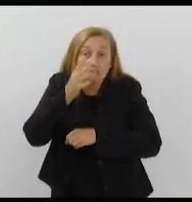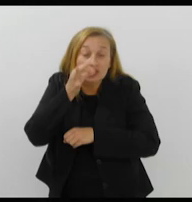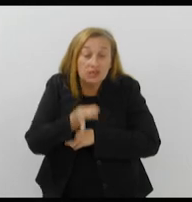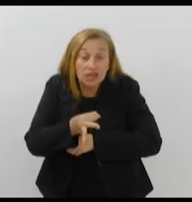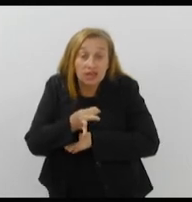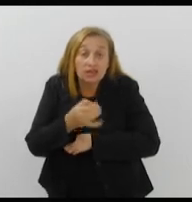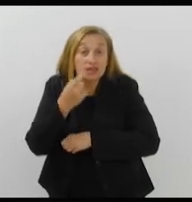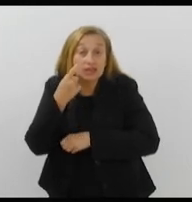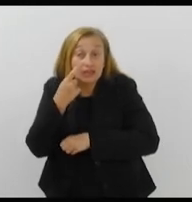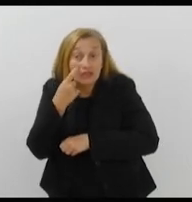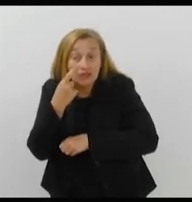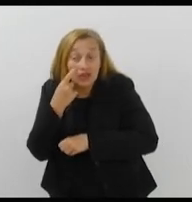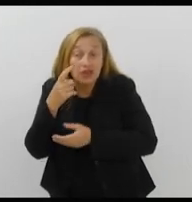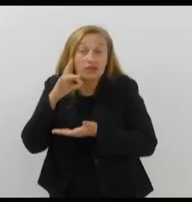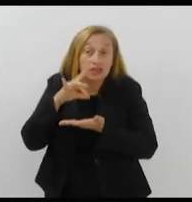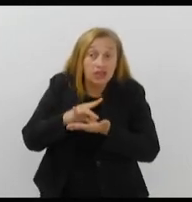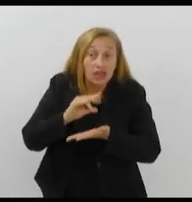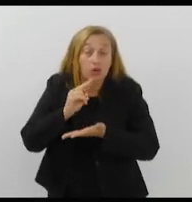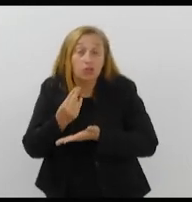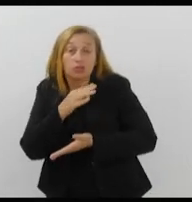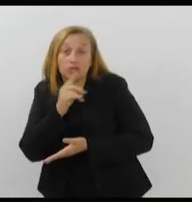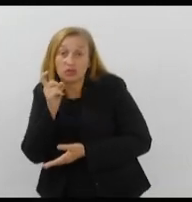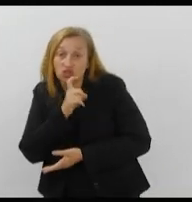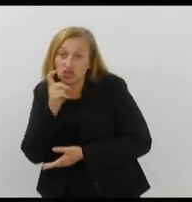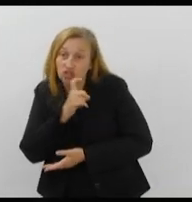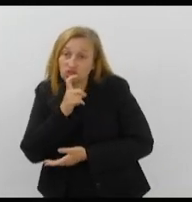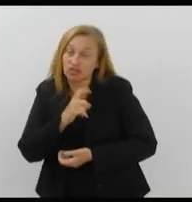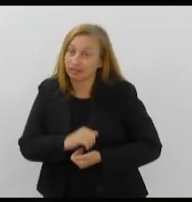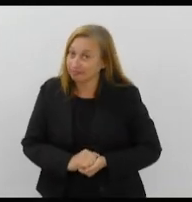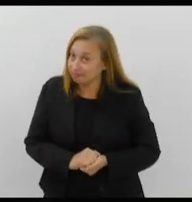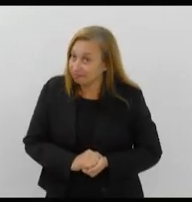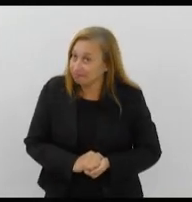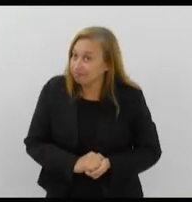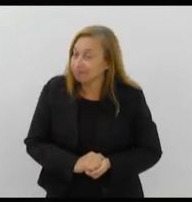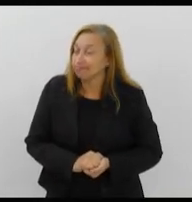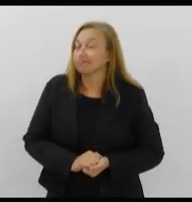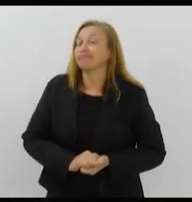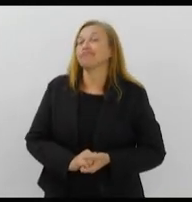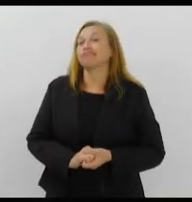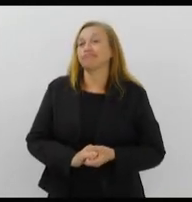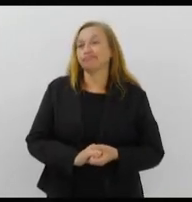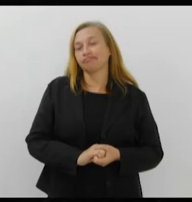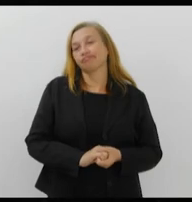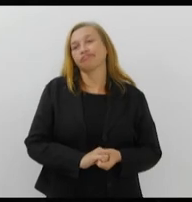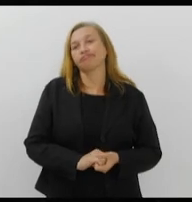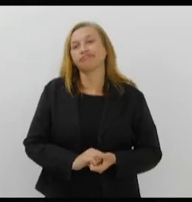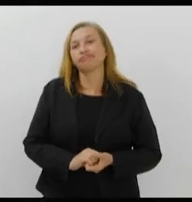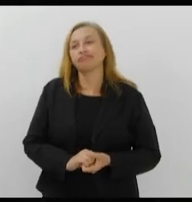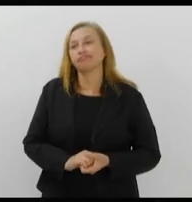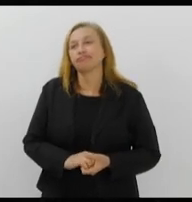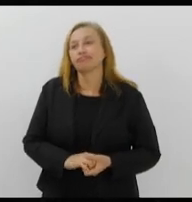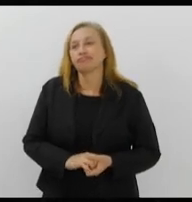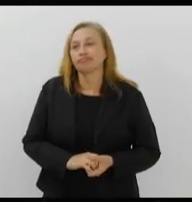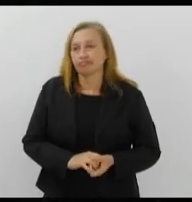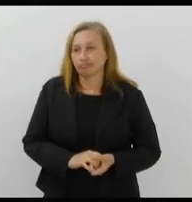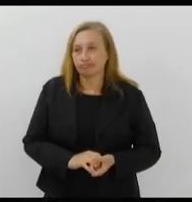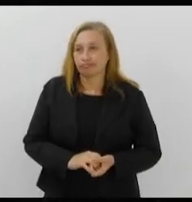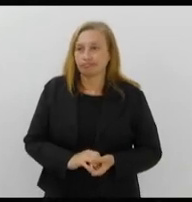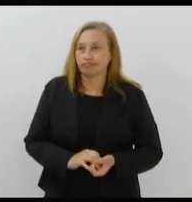ela pudesse ter a capacidade de buscar nos lugares certos as